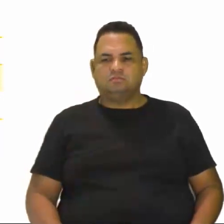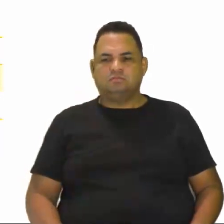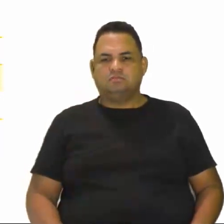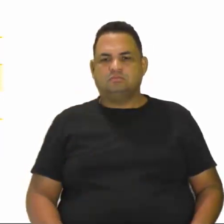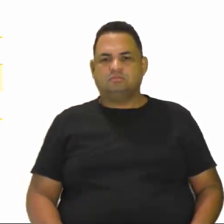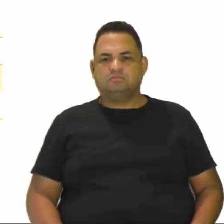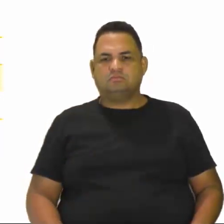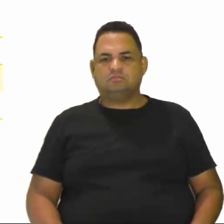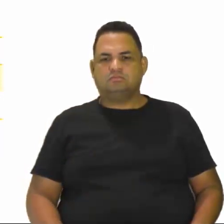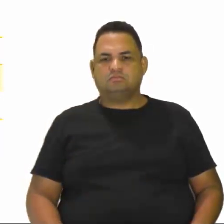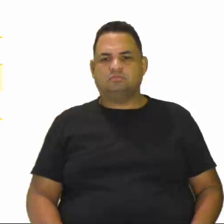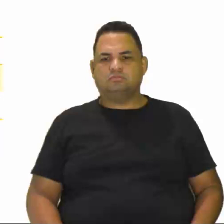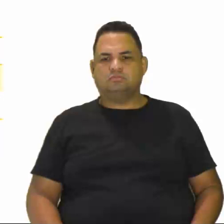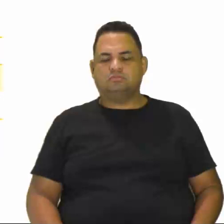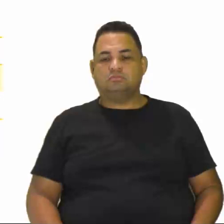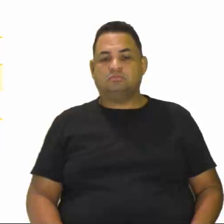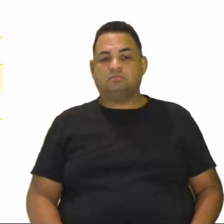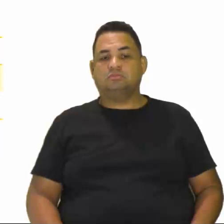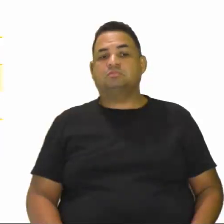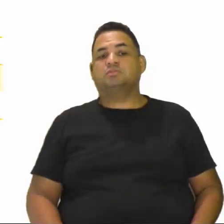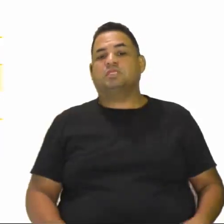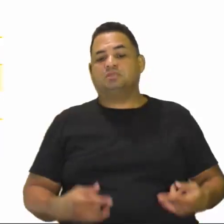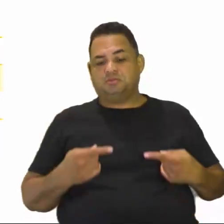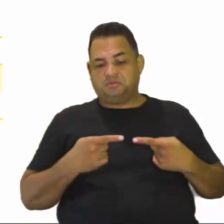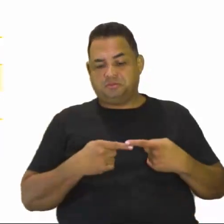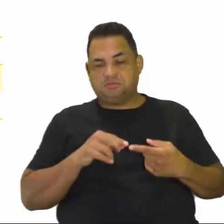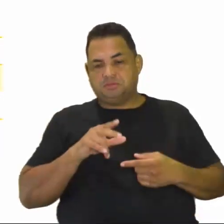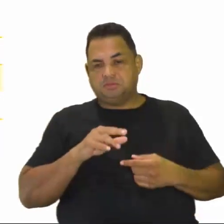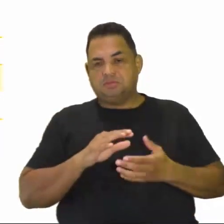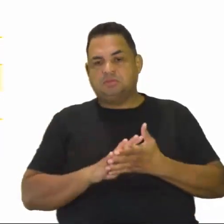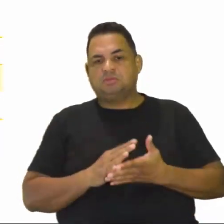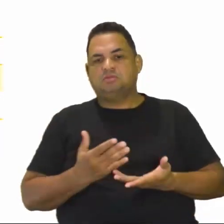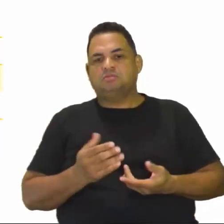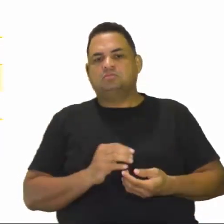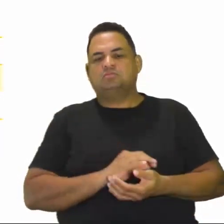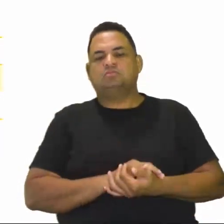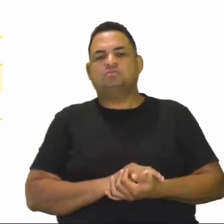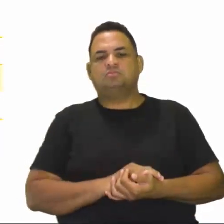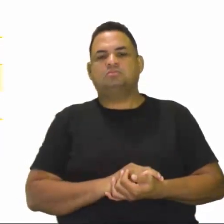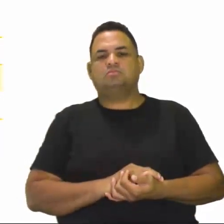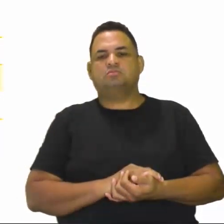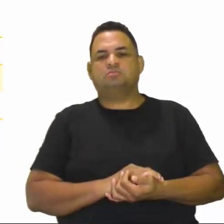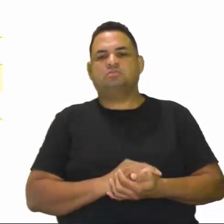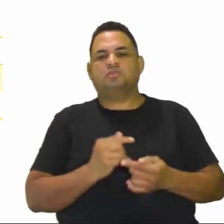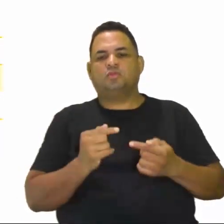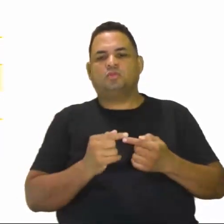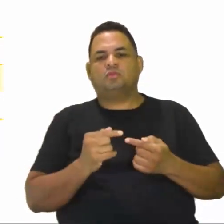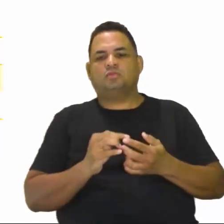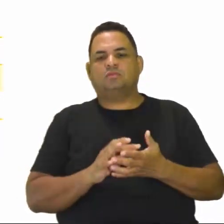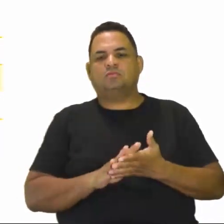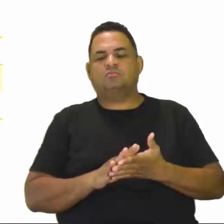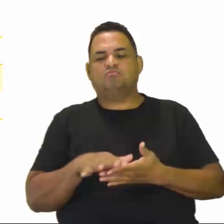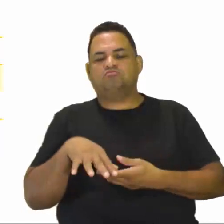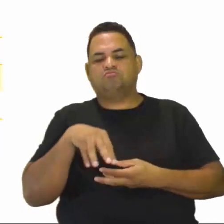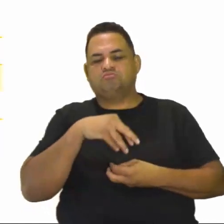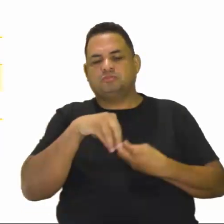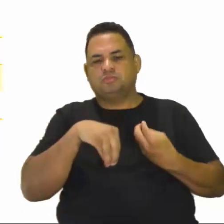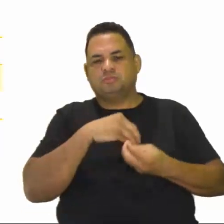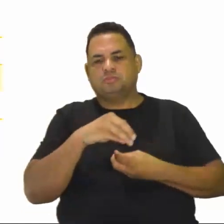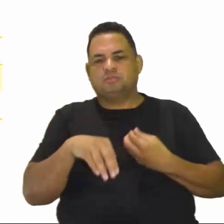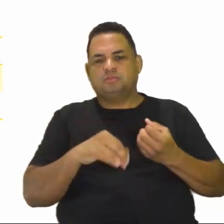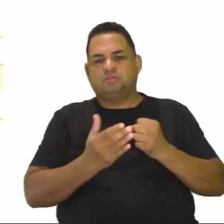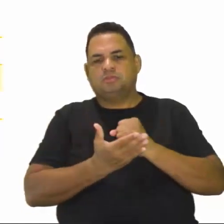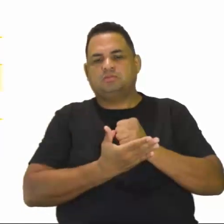incolor. Já se essa mesma substância, a fenolftaleína, estiver em contato com um meio que nós